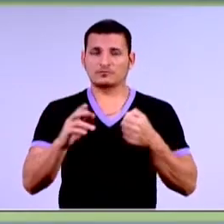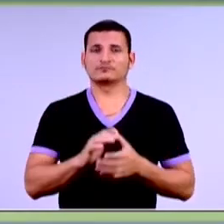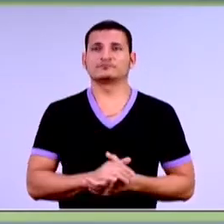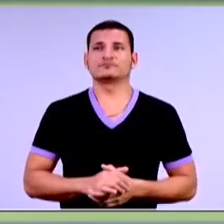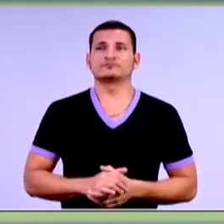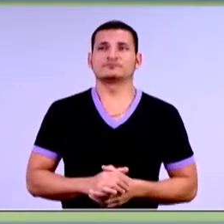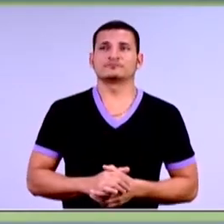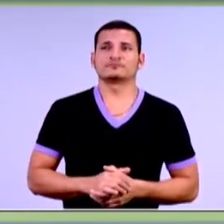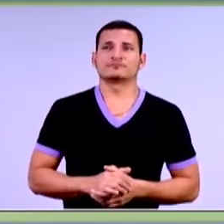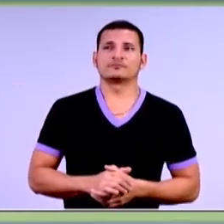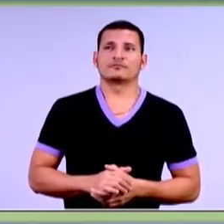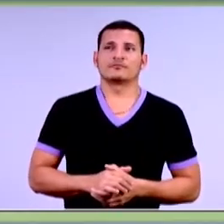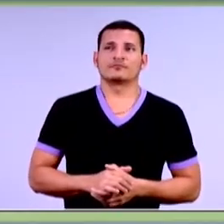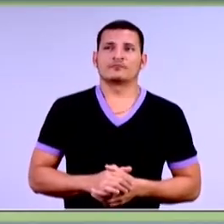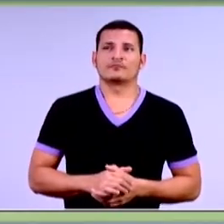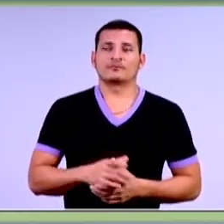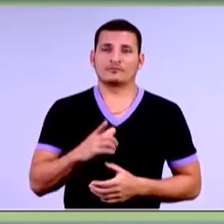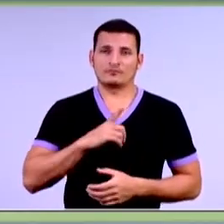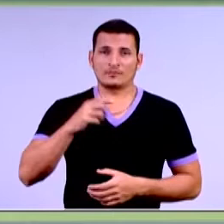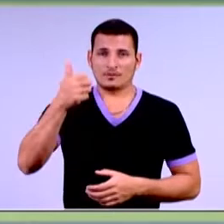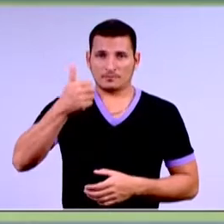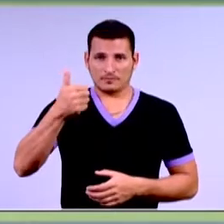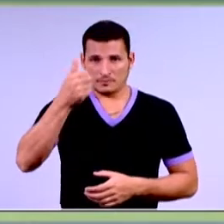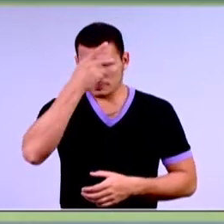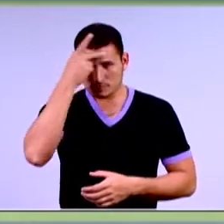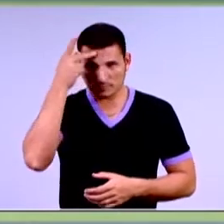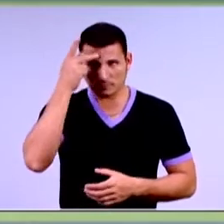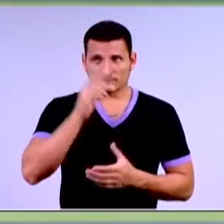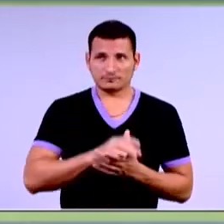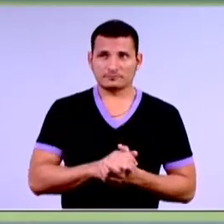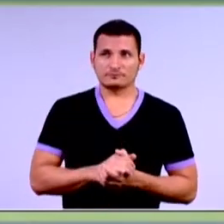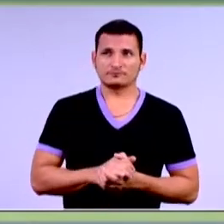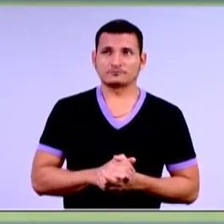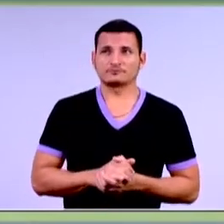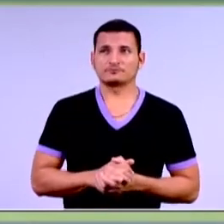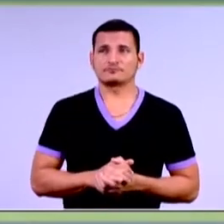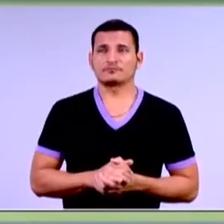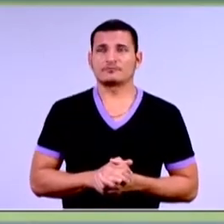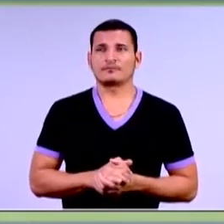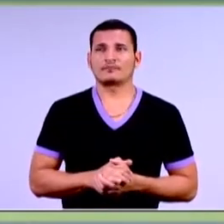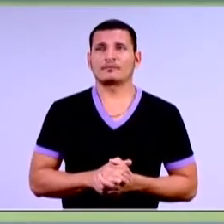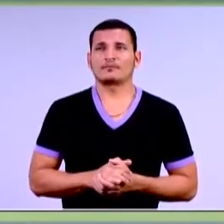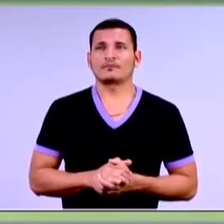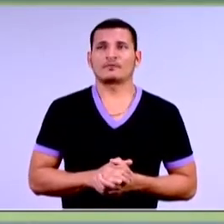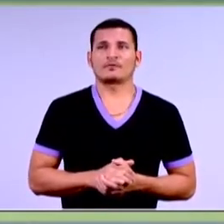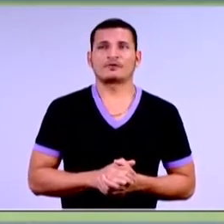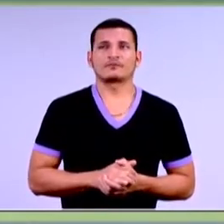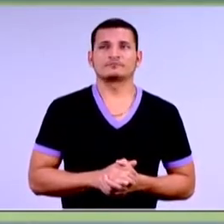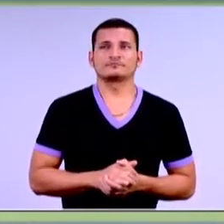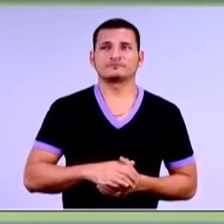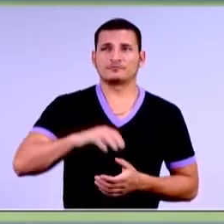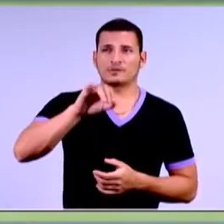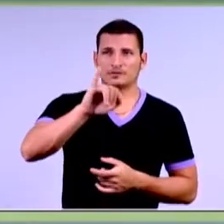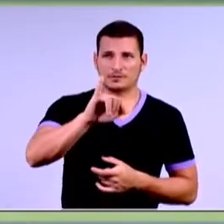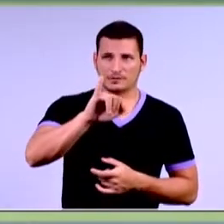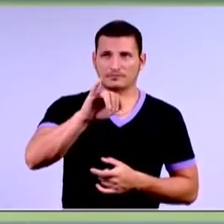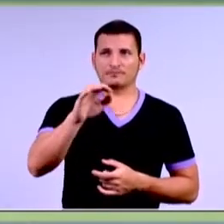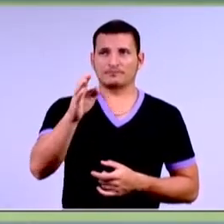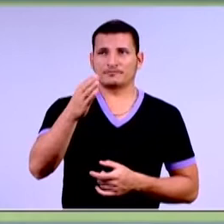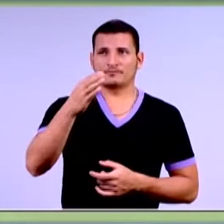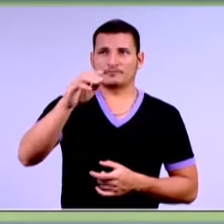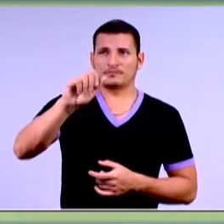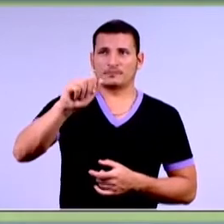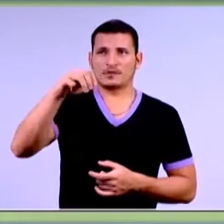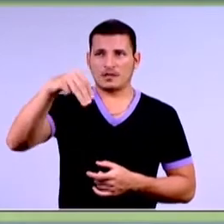no caso eu tenha a primeira pessoa ae e o verbo to be é uma aia an ayan